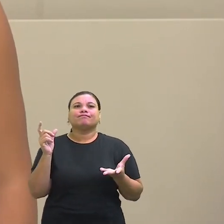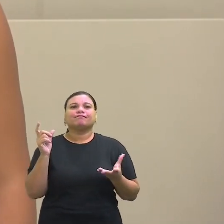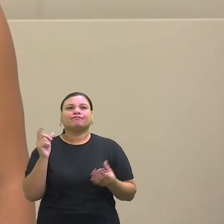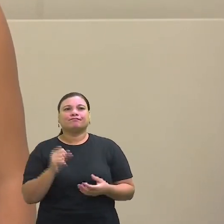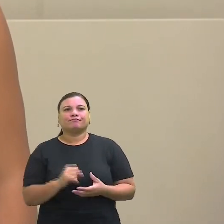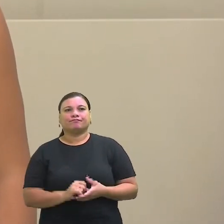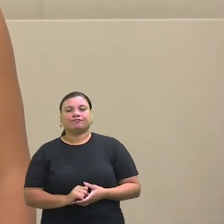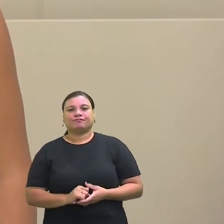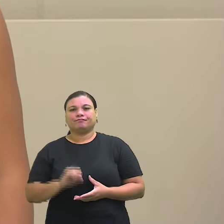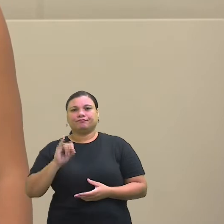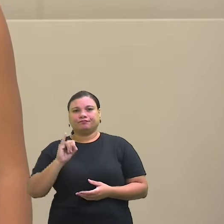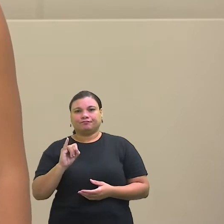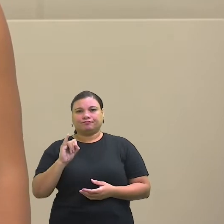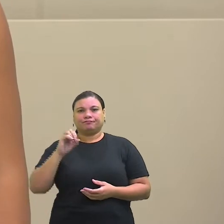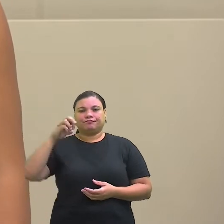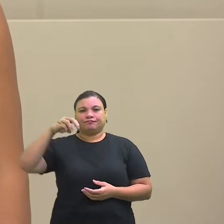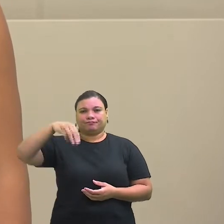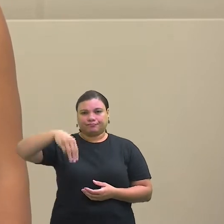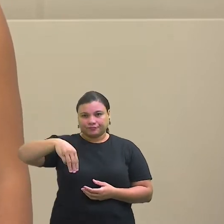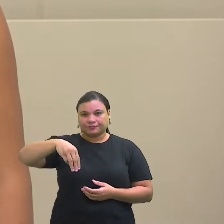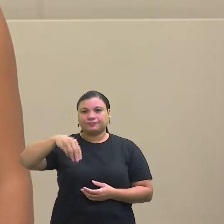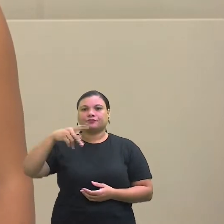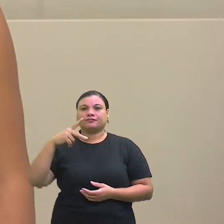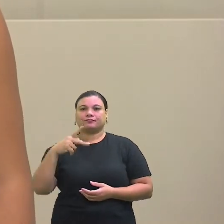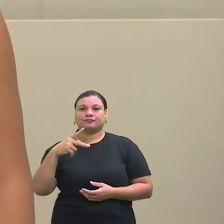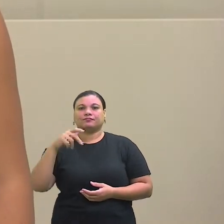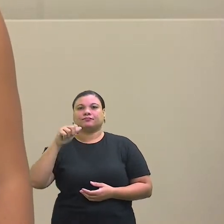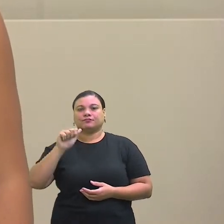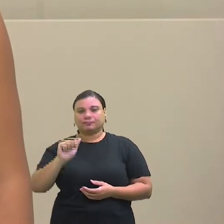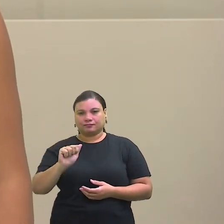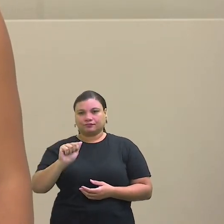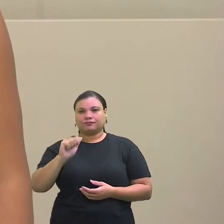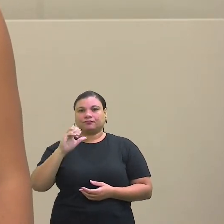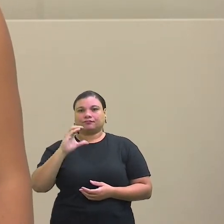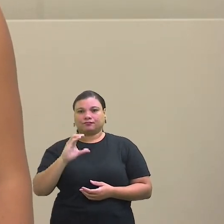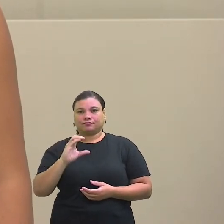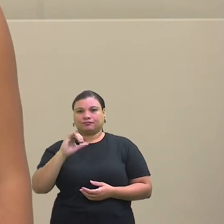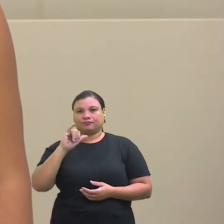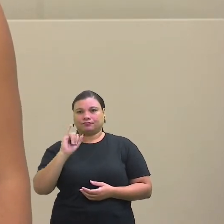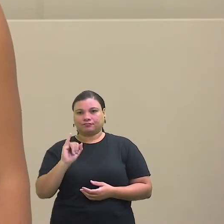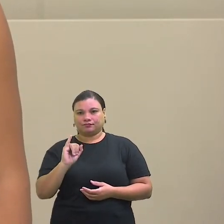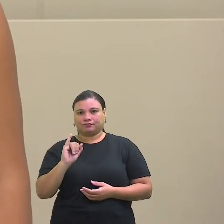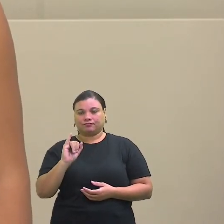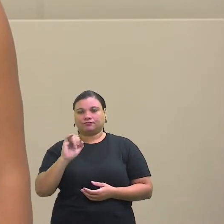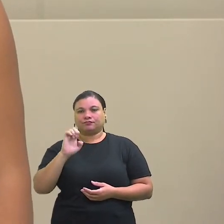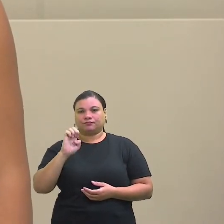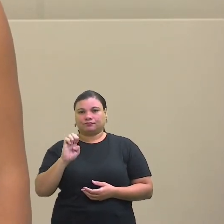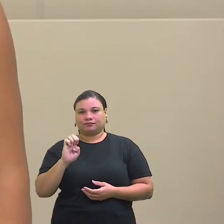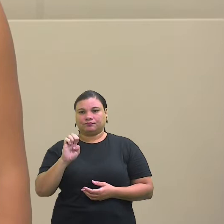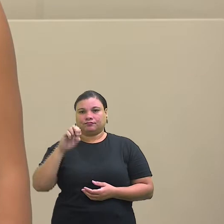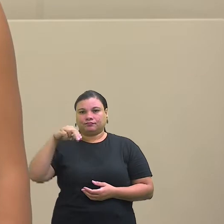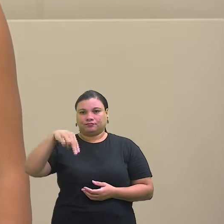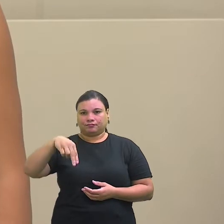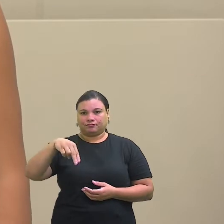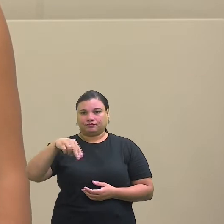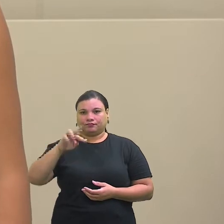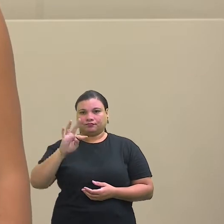I M P A C I E